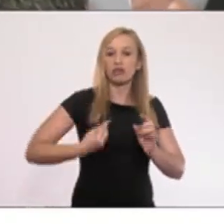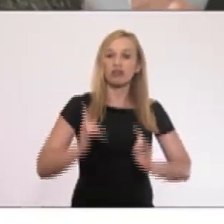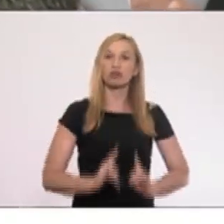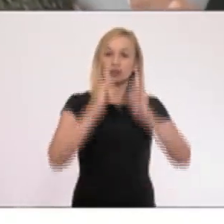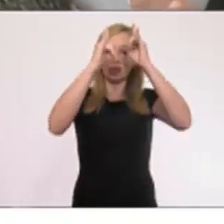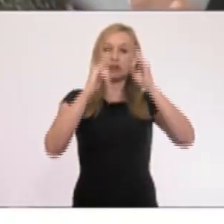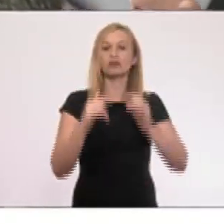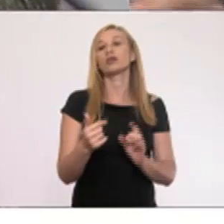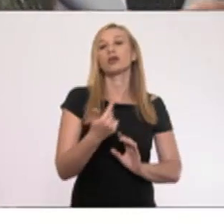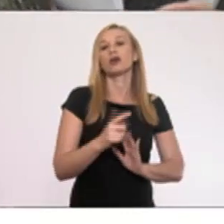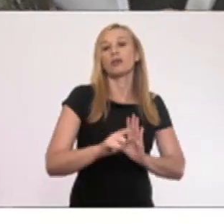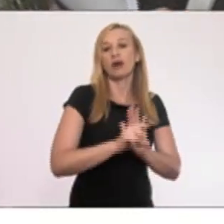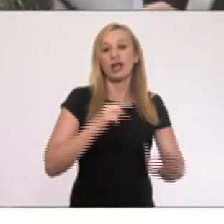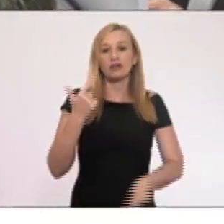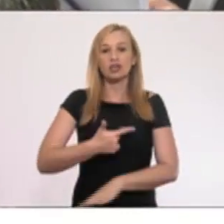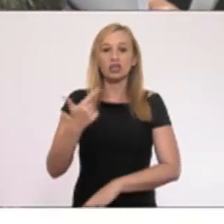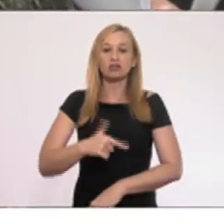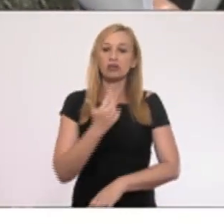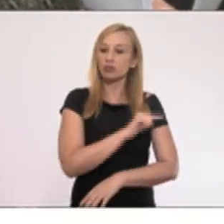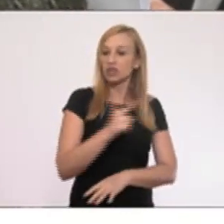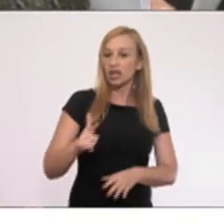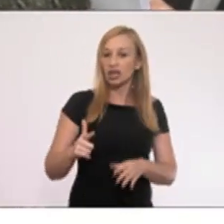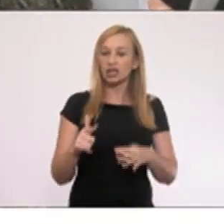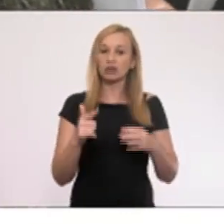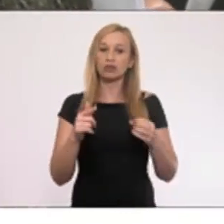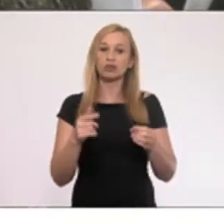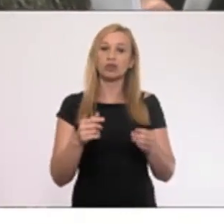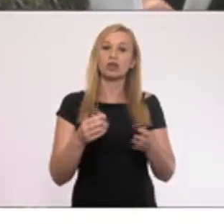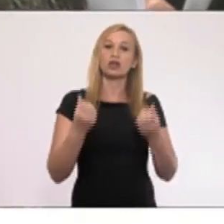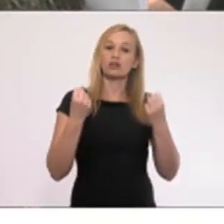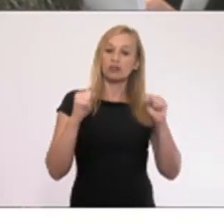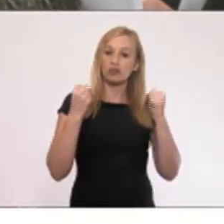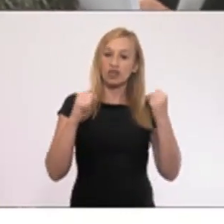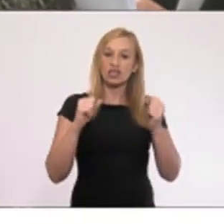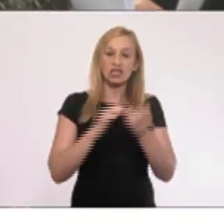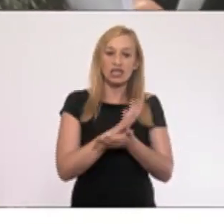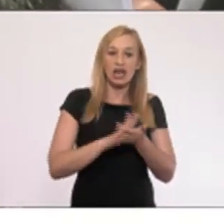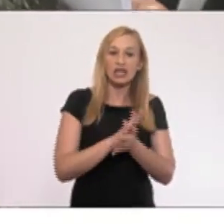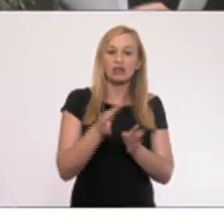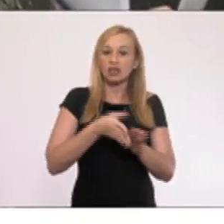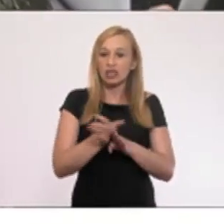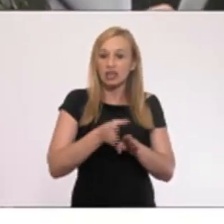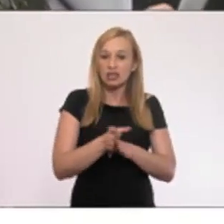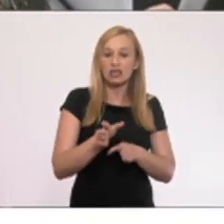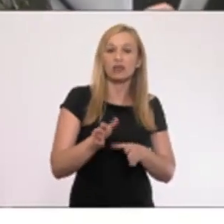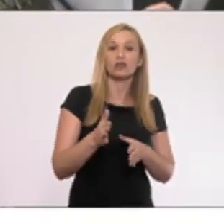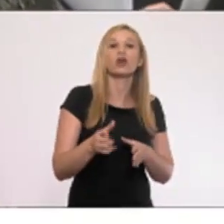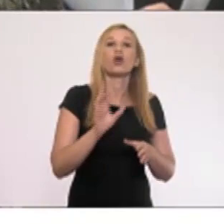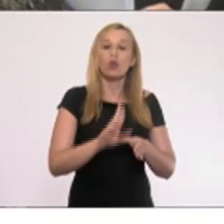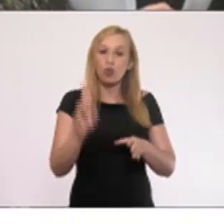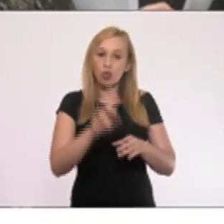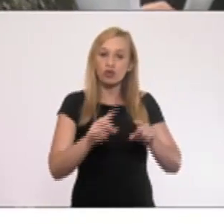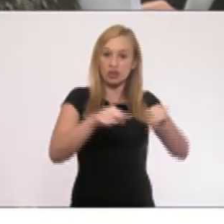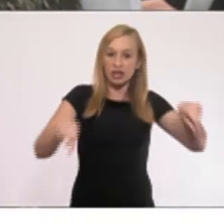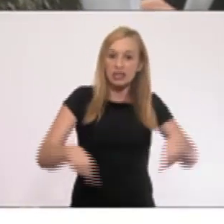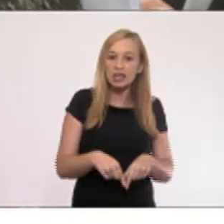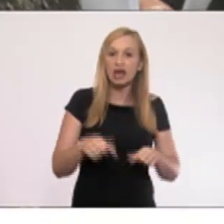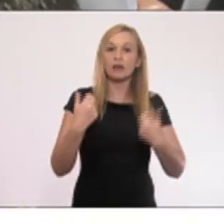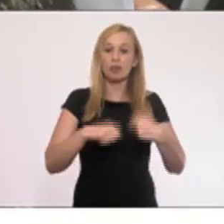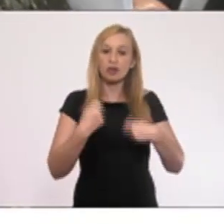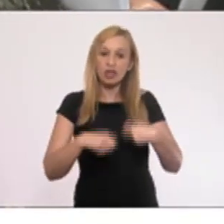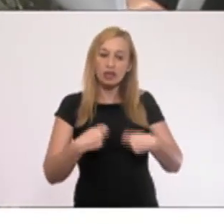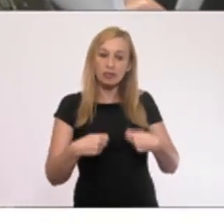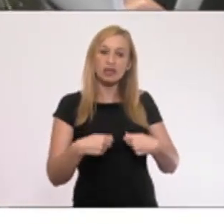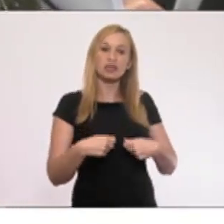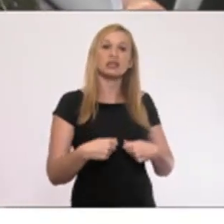2º. Não havendo atividade física orientada e dirigida, o uso da sala de treinamento poderá ser feito independentemente